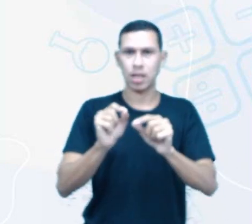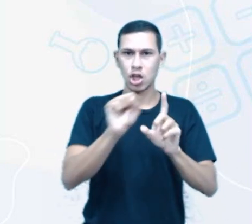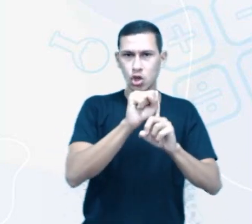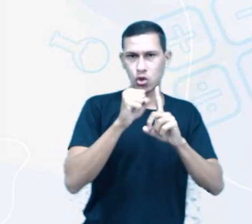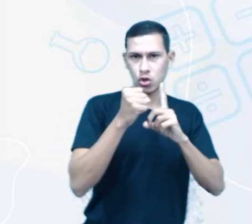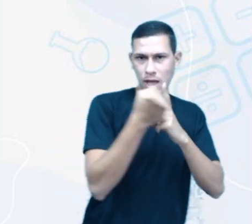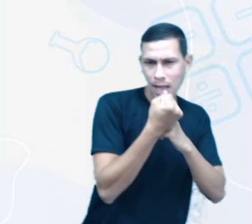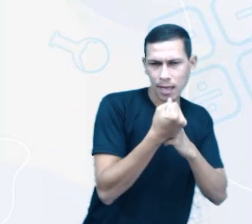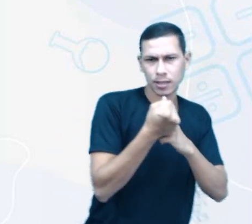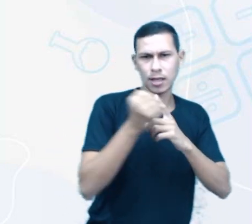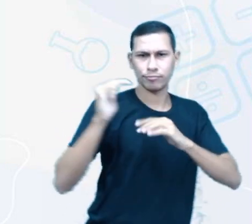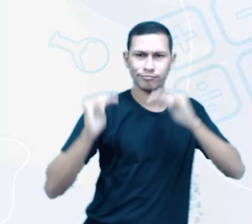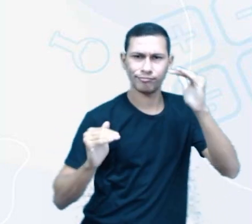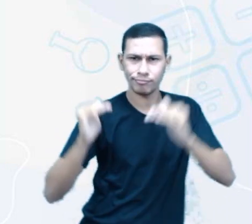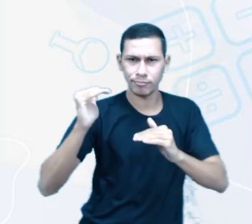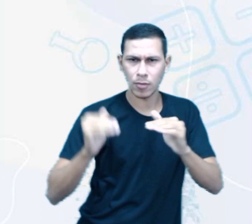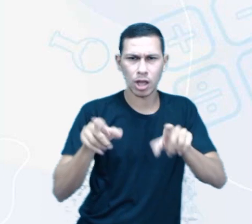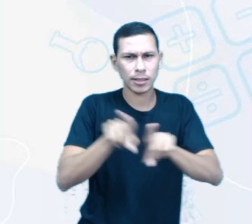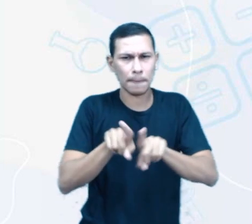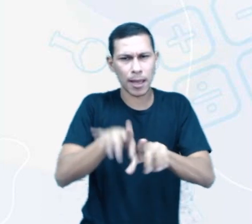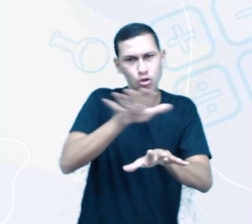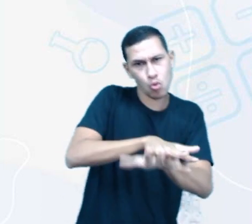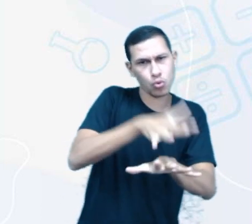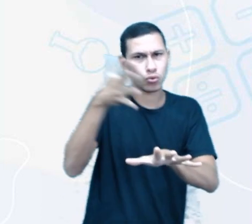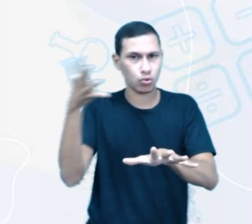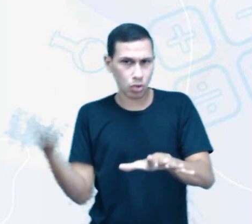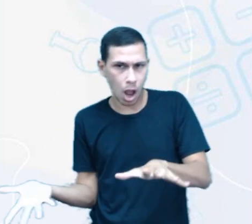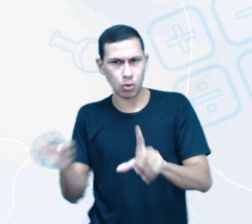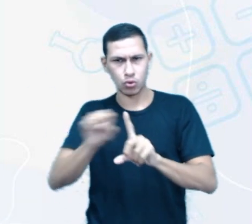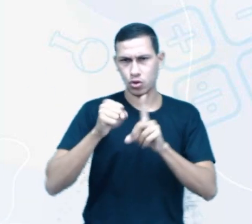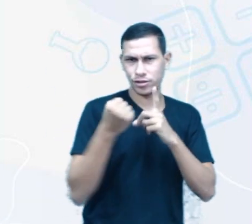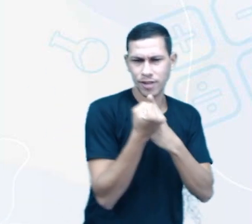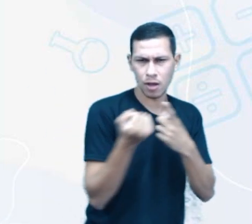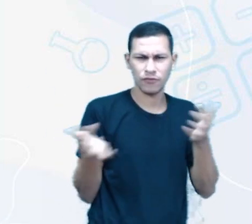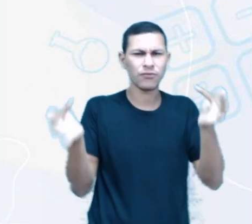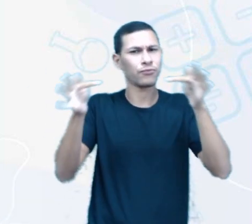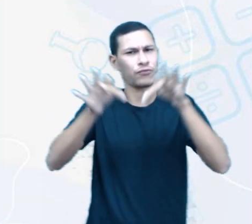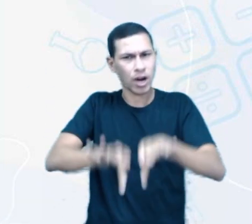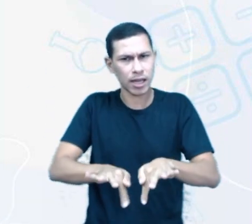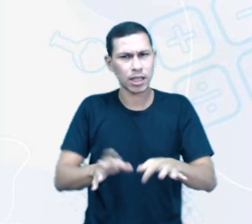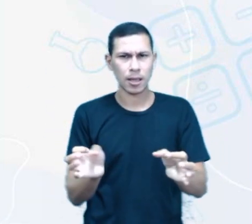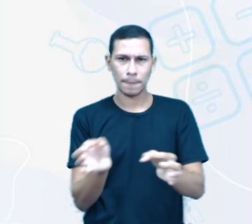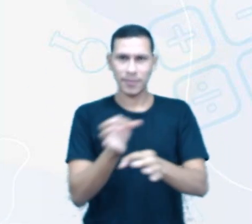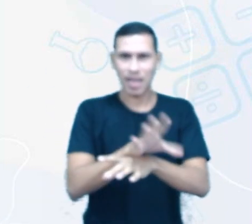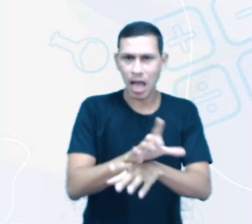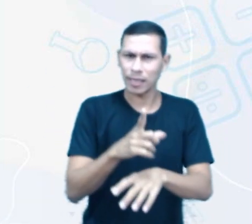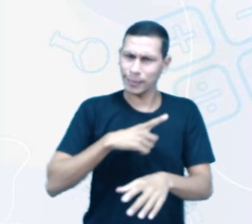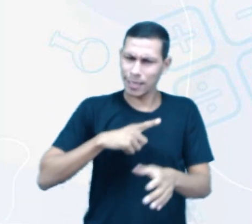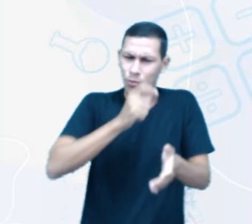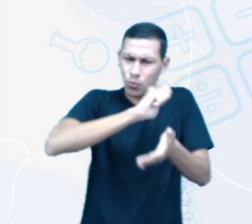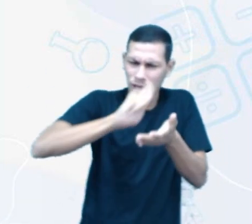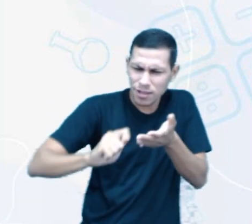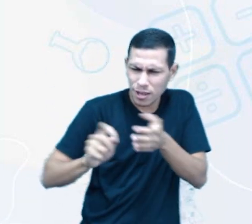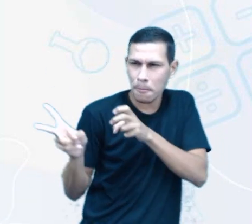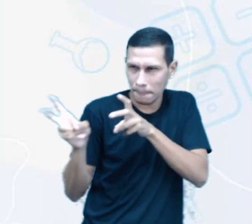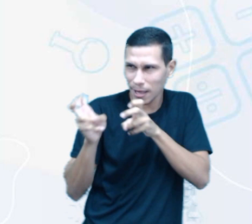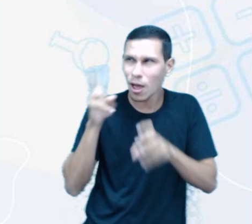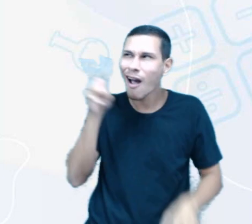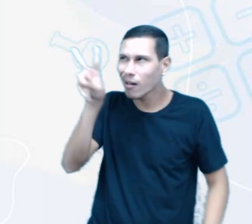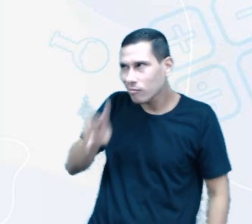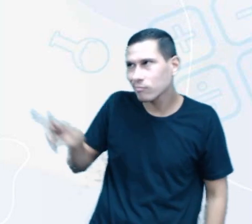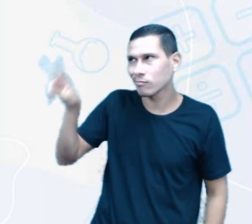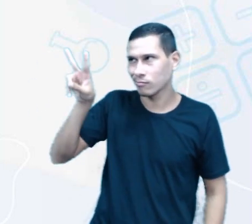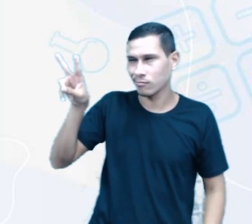social e da exclusão social. Galera, por fim, para a gente terminar, tem esse exercíciozinho aí que está na sua tela,